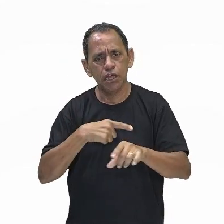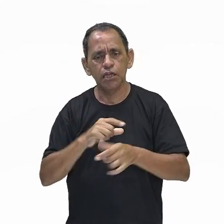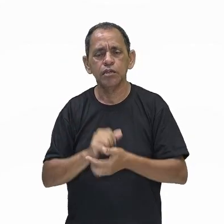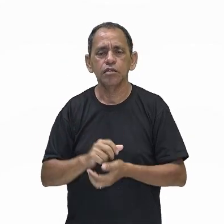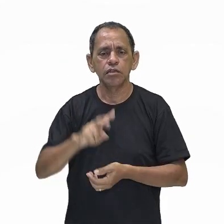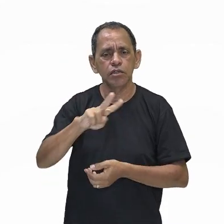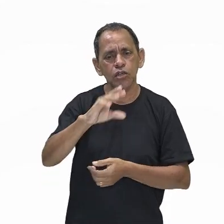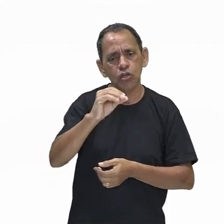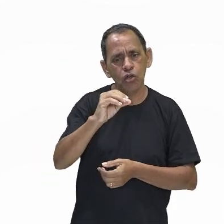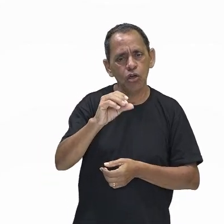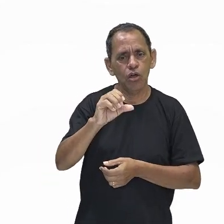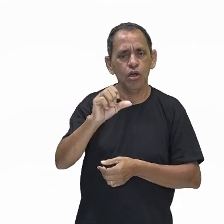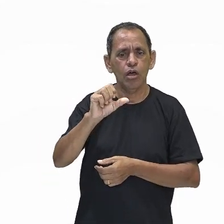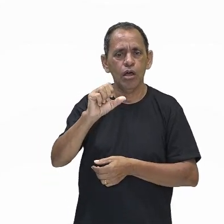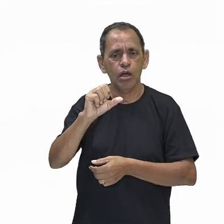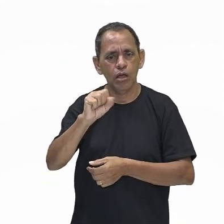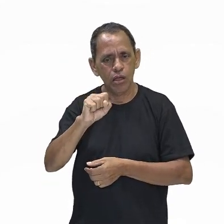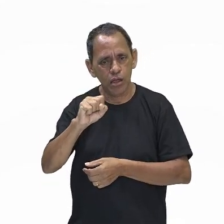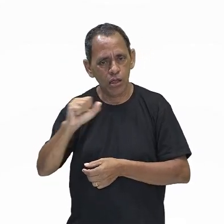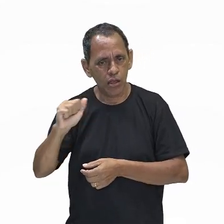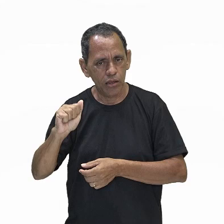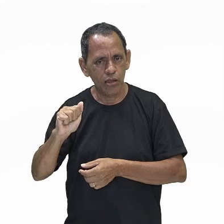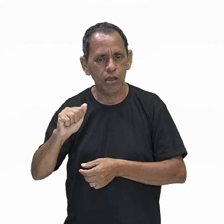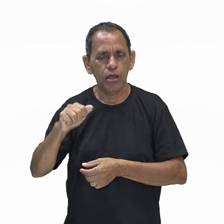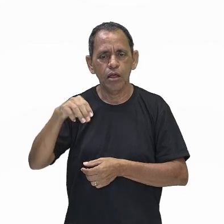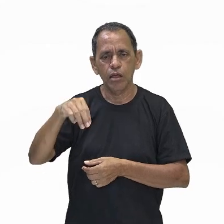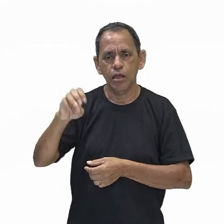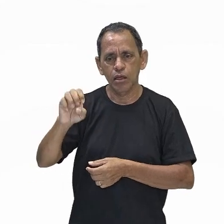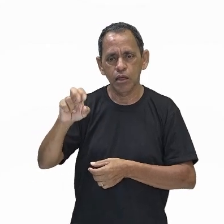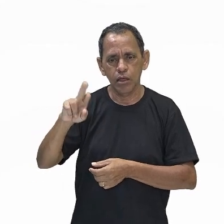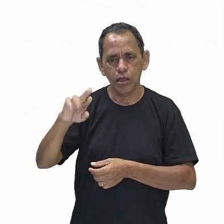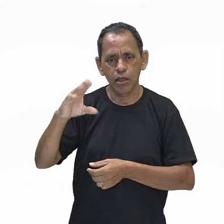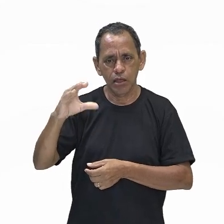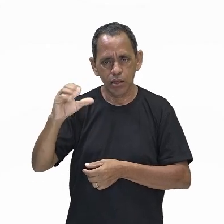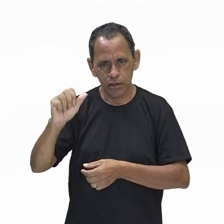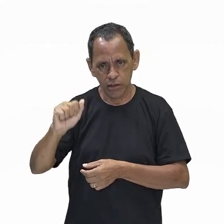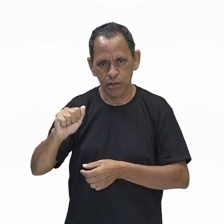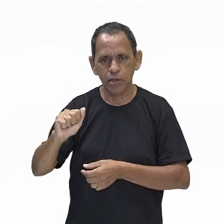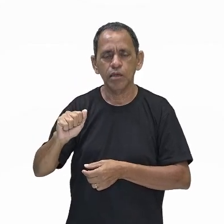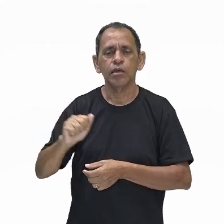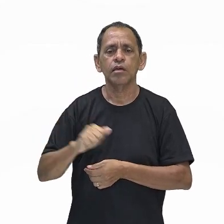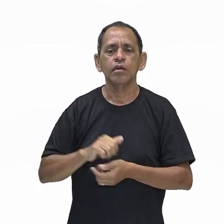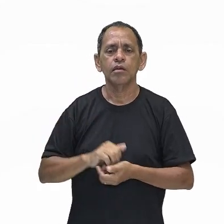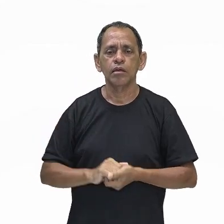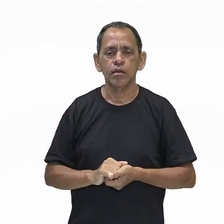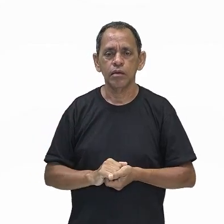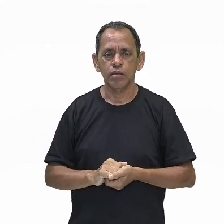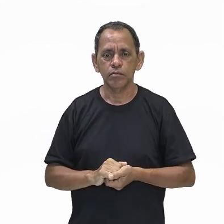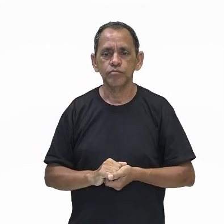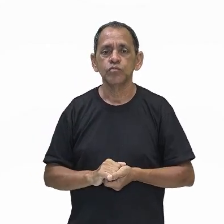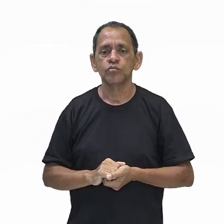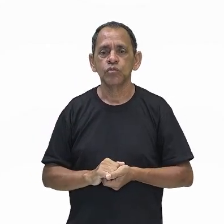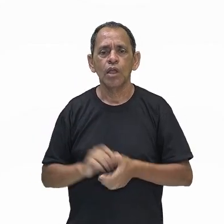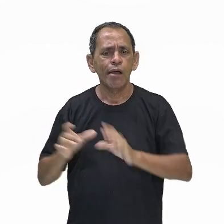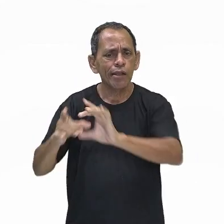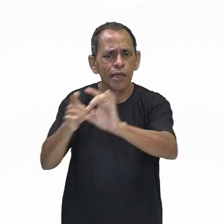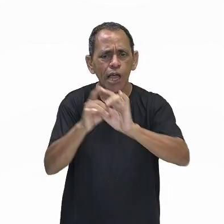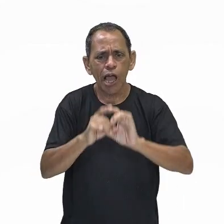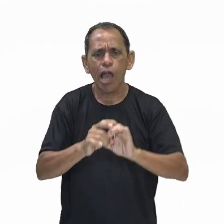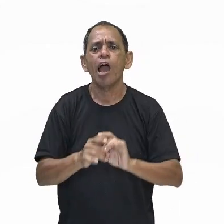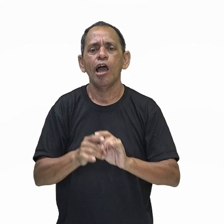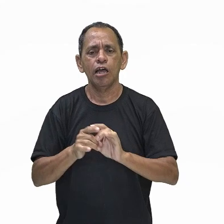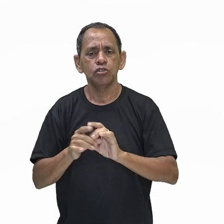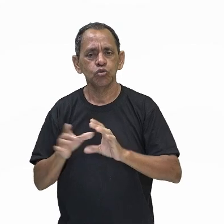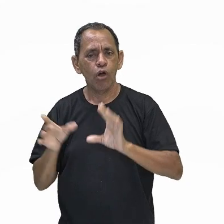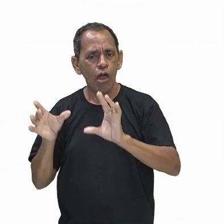ser, e hoje nós chamamos de você. Variação situacional, que é a diafásica, ligada ali ao contexto que o falante se